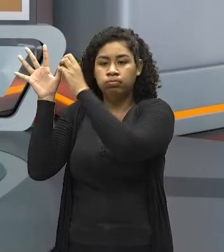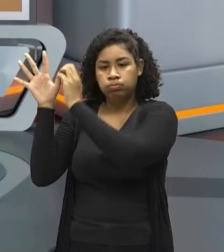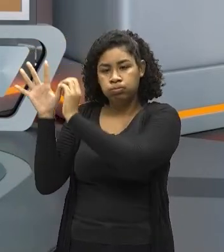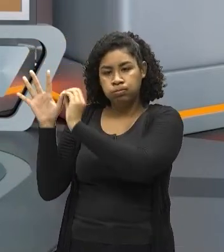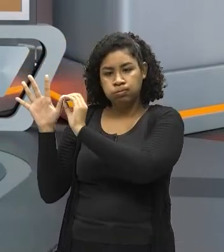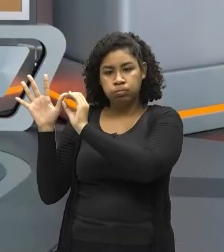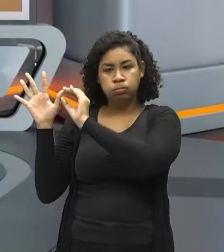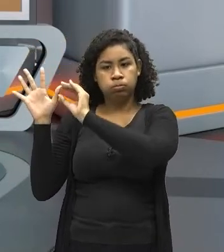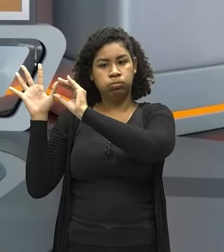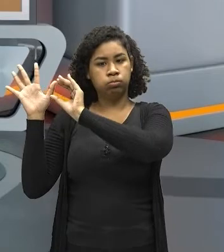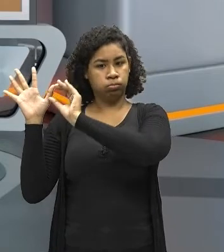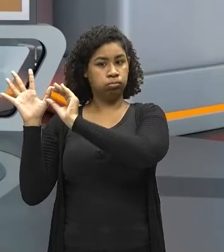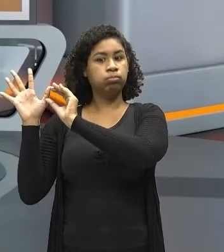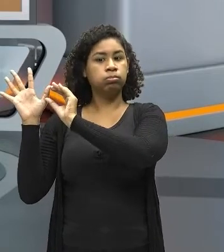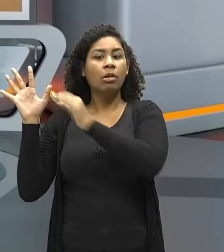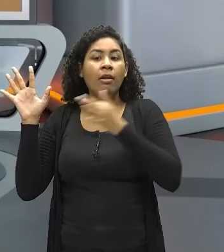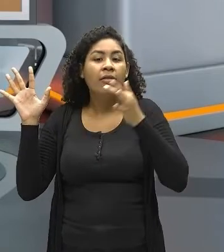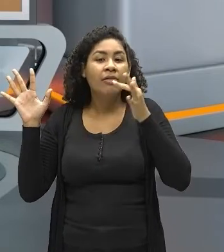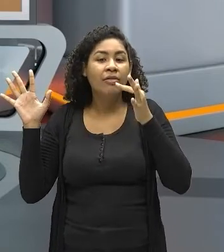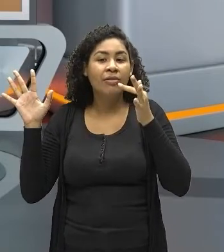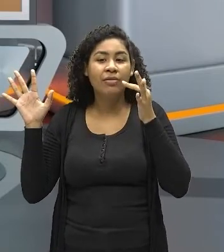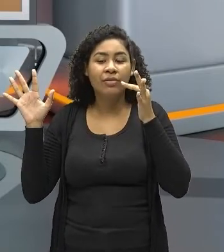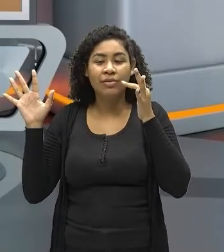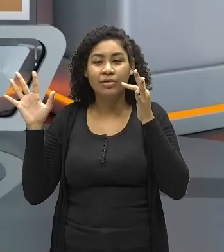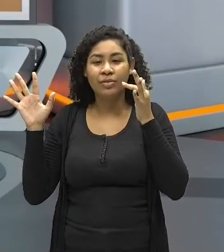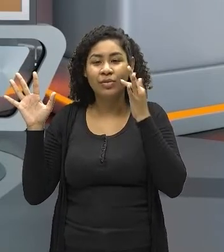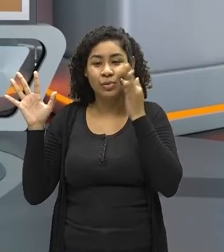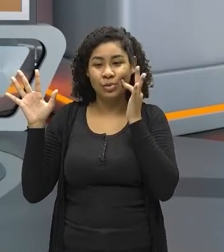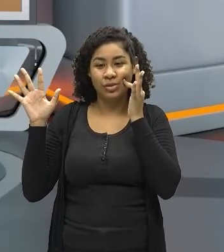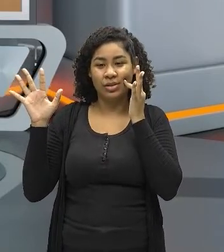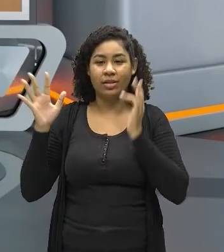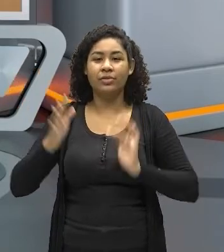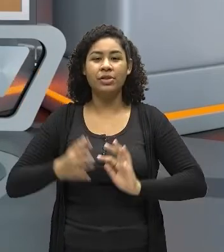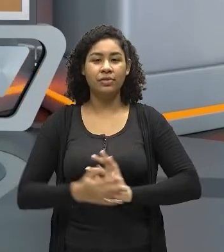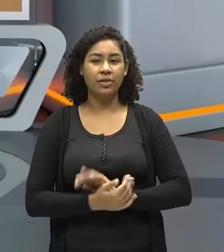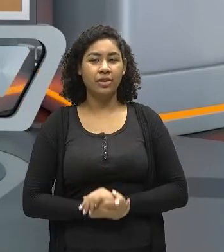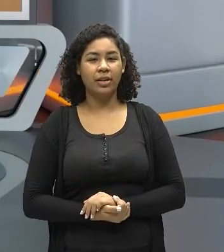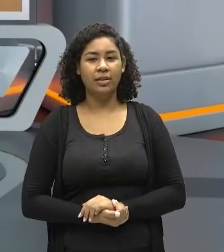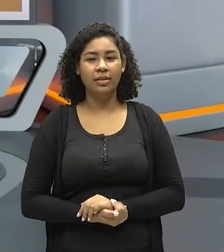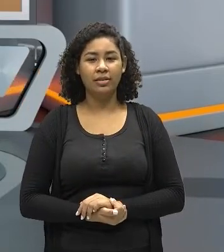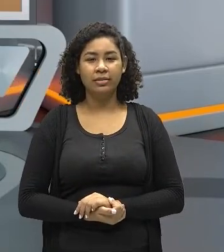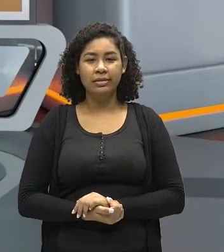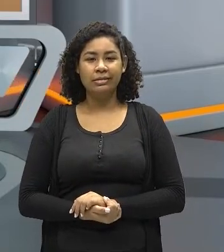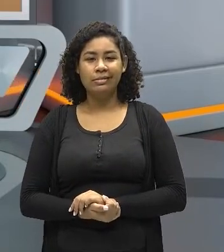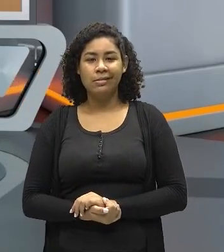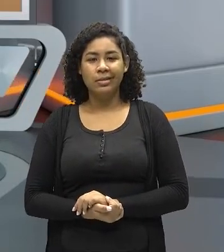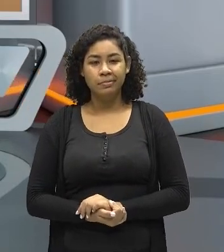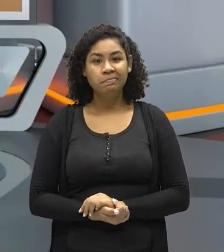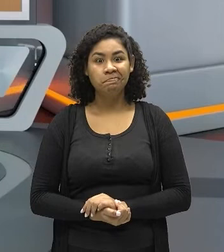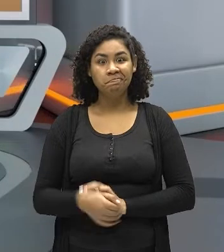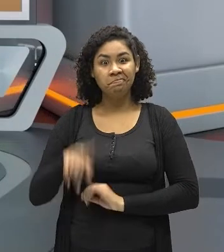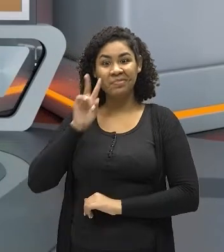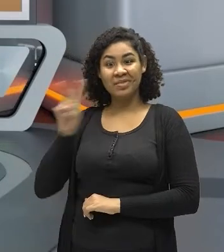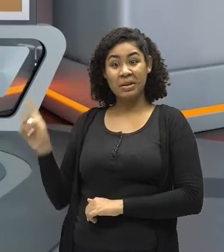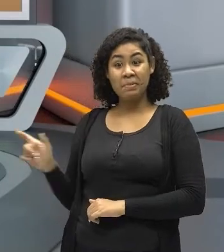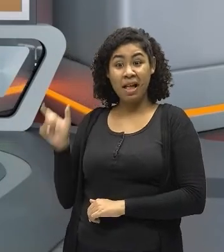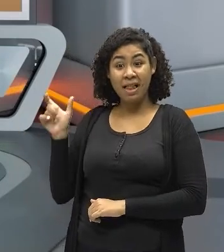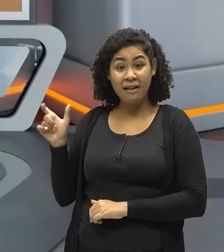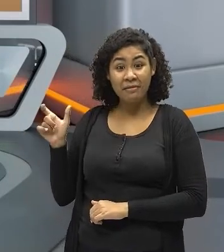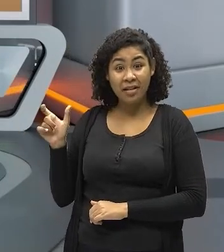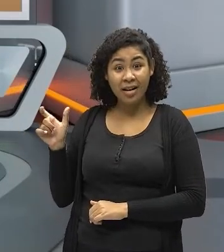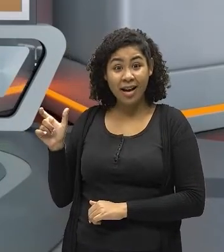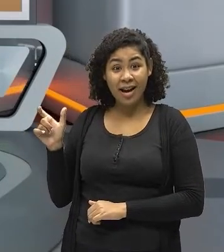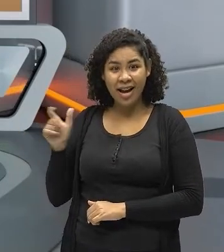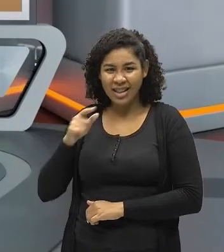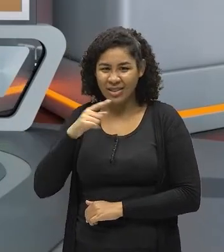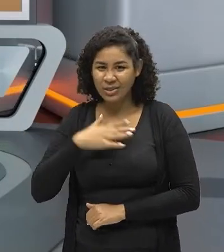esses frutos, muitas vezes, são palavras cotidianas, sim. Quer ver? Olha aí. Quem